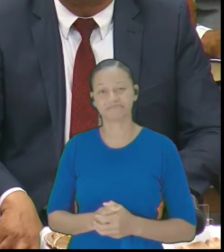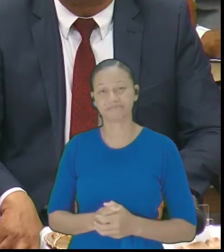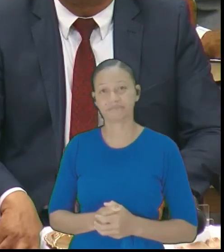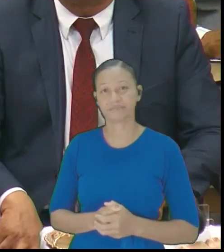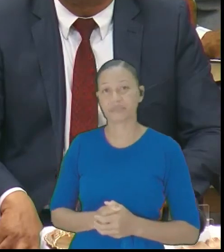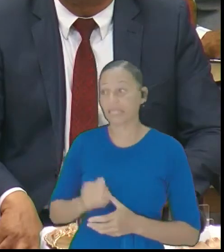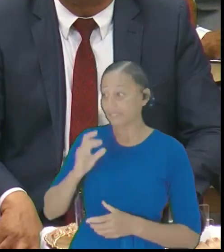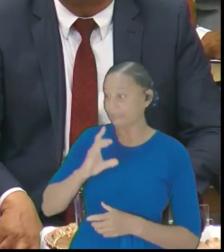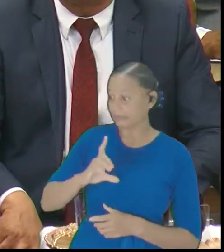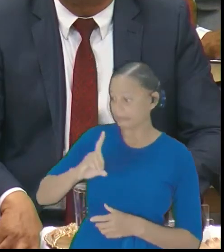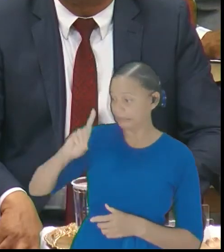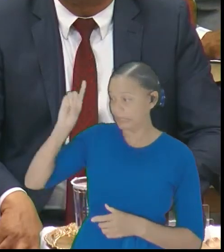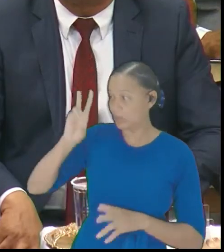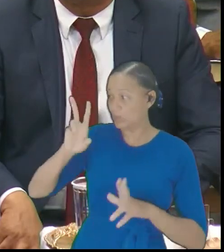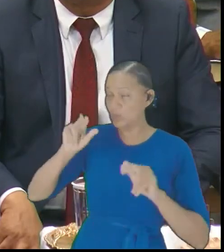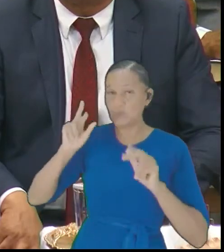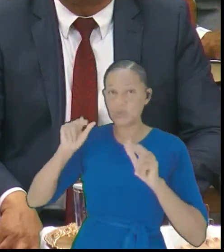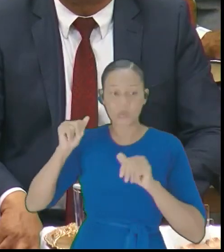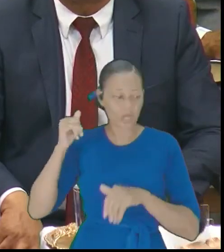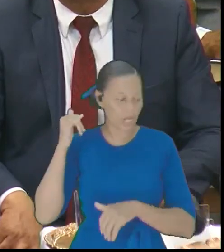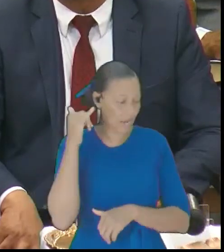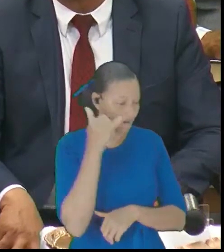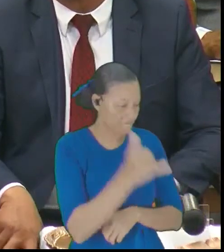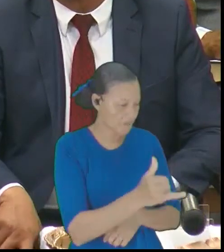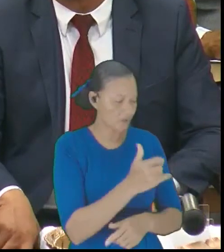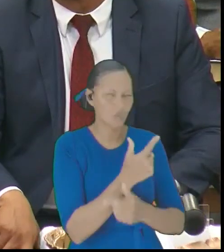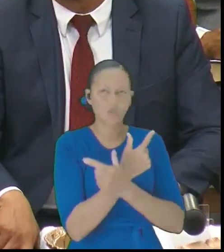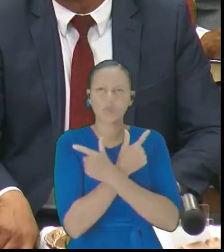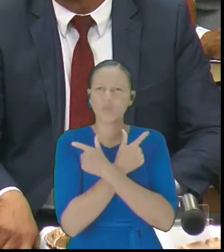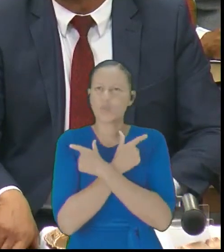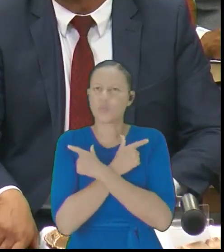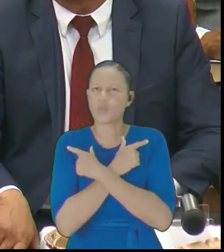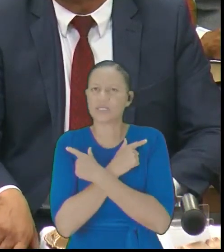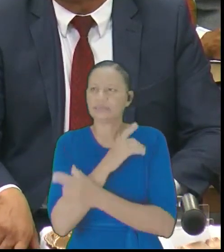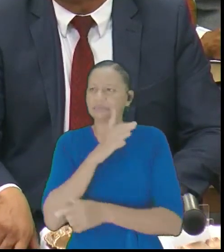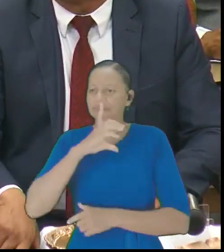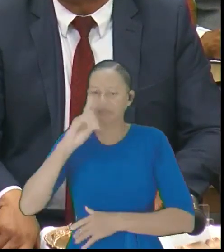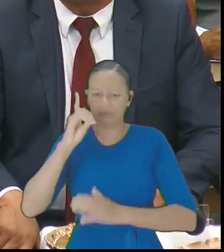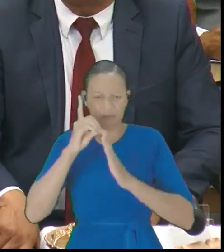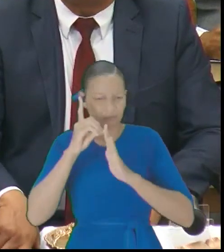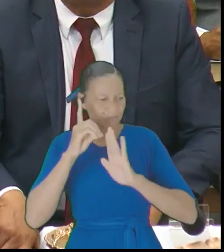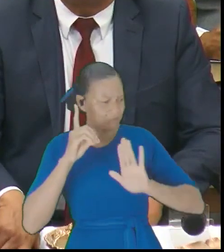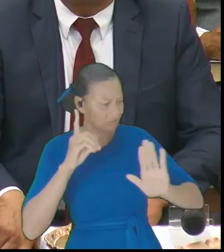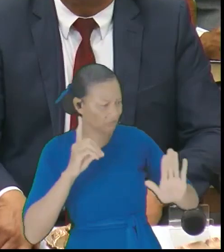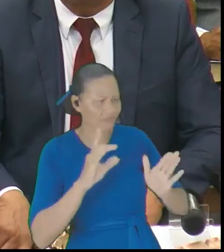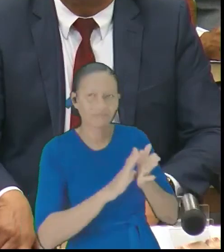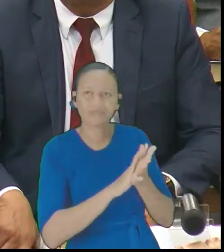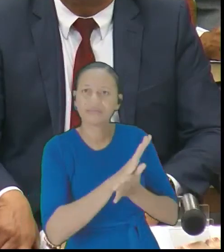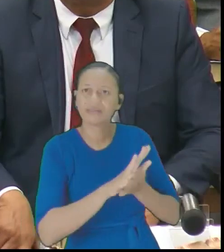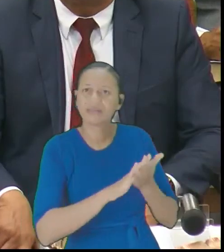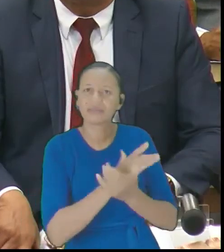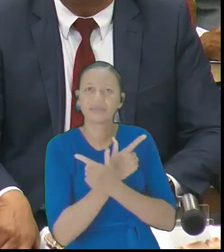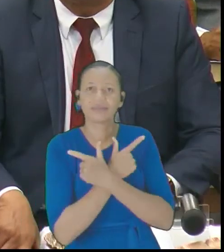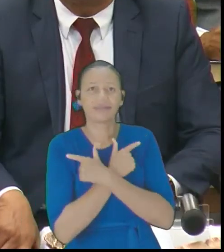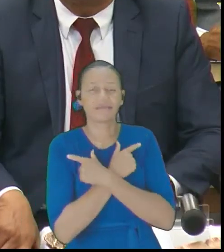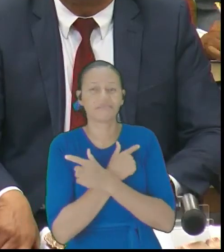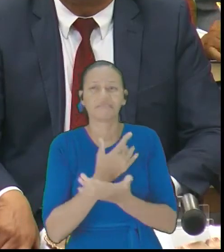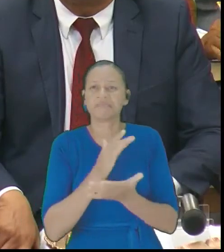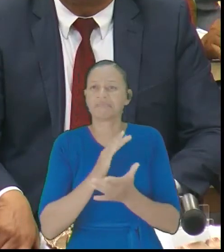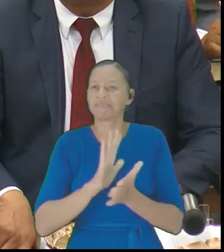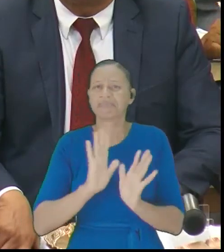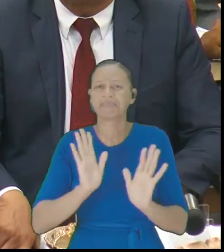Deus nunca falou com Ló, nunca fez nenhuma promessa a Ló, mas não tem